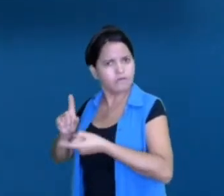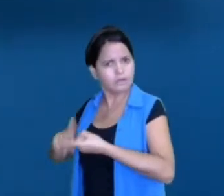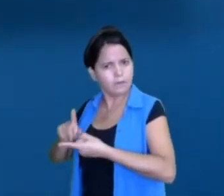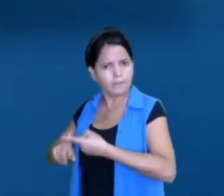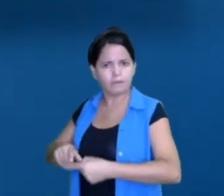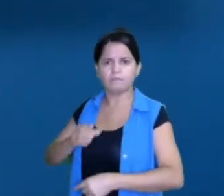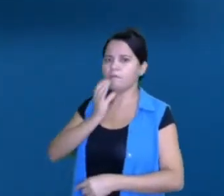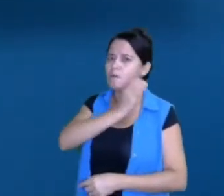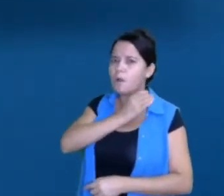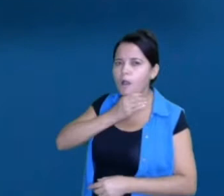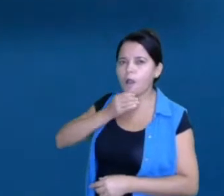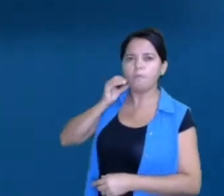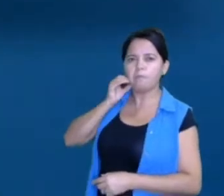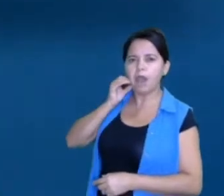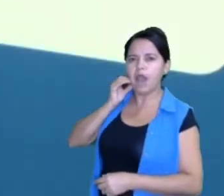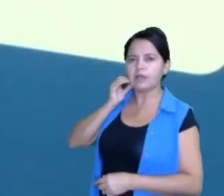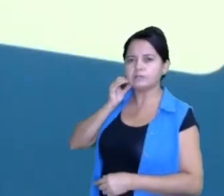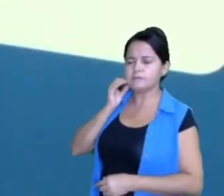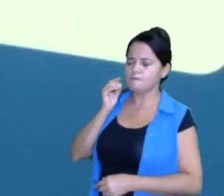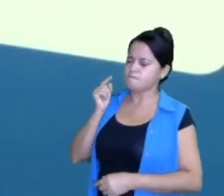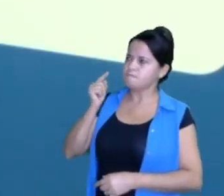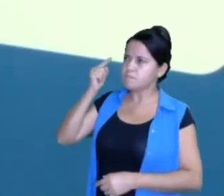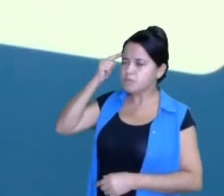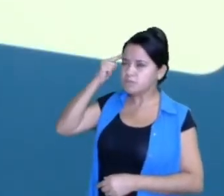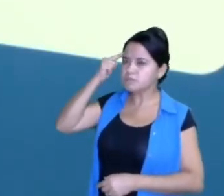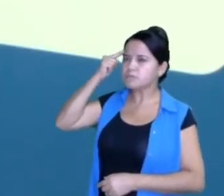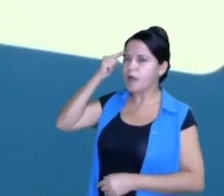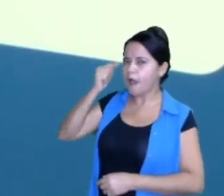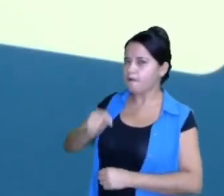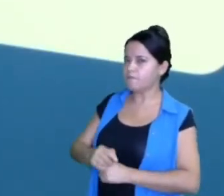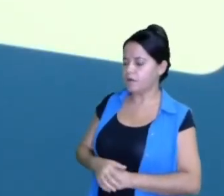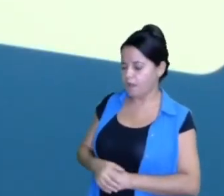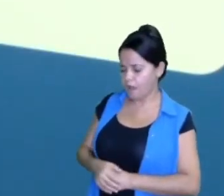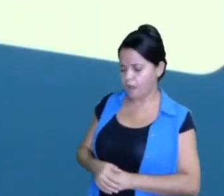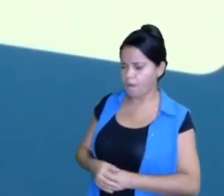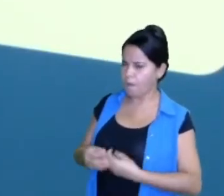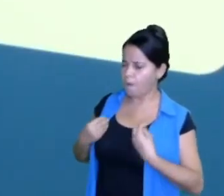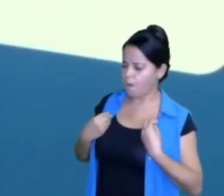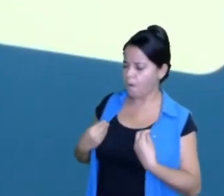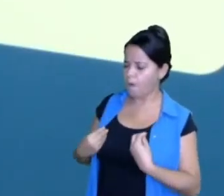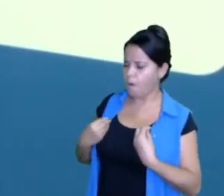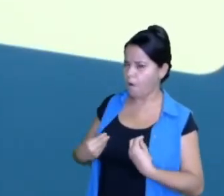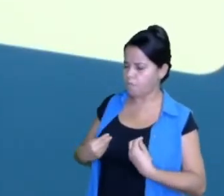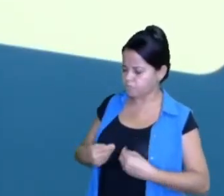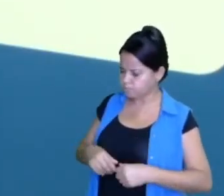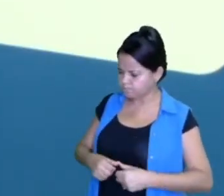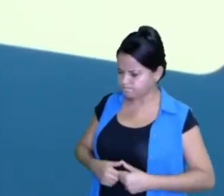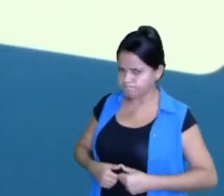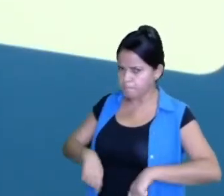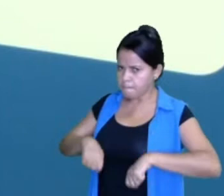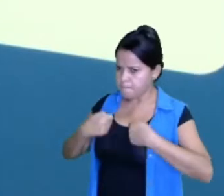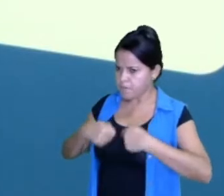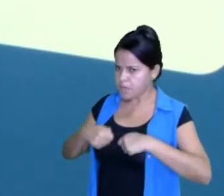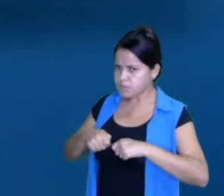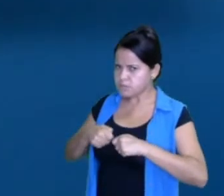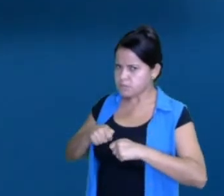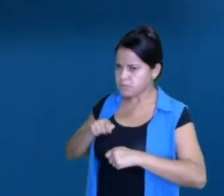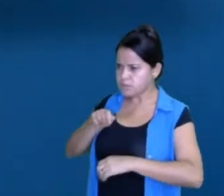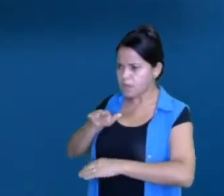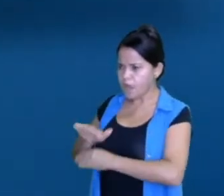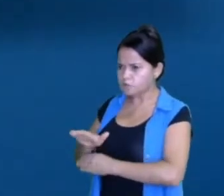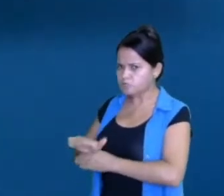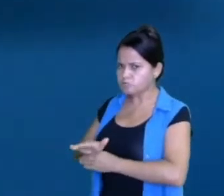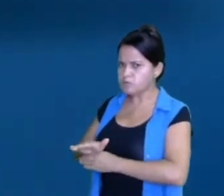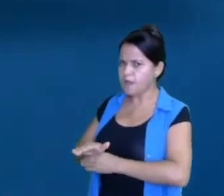Karl Marx, então, ele parava e dizia, poxa, existe algo que precisa ser feito, existe algo que precisa